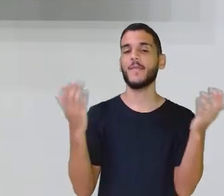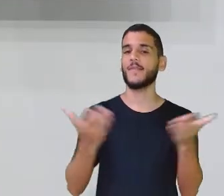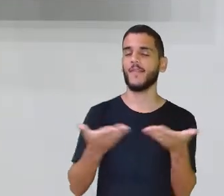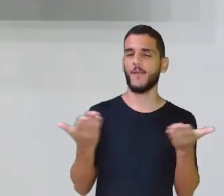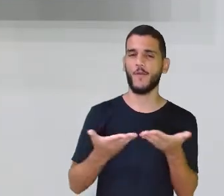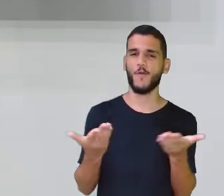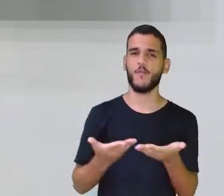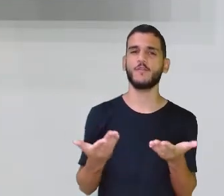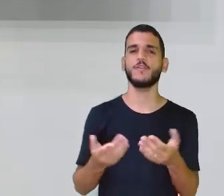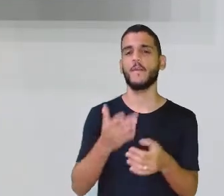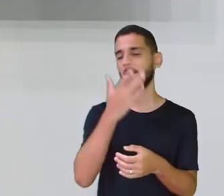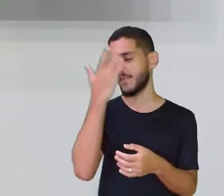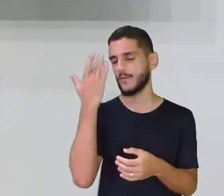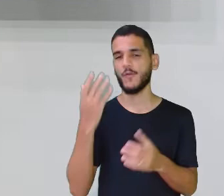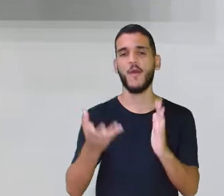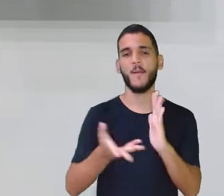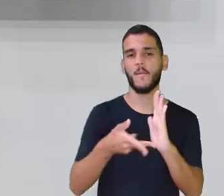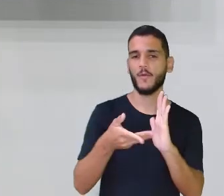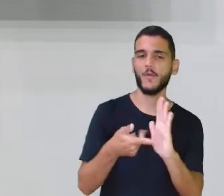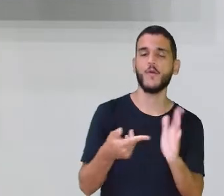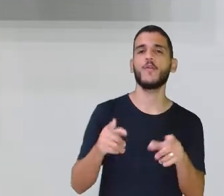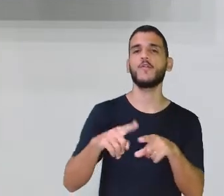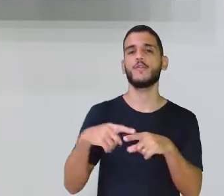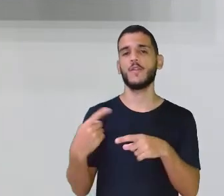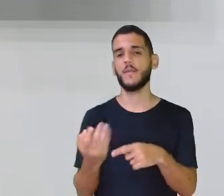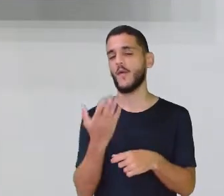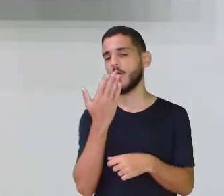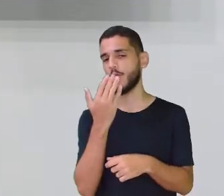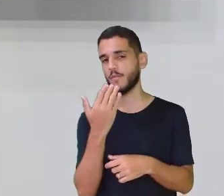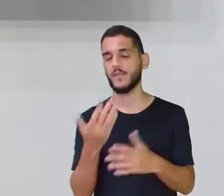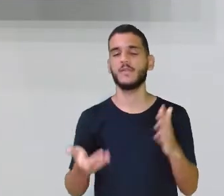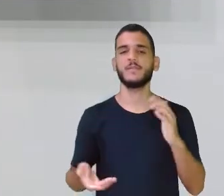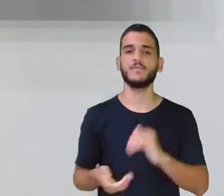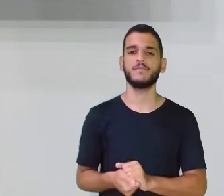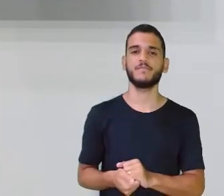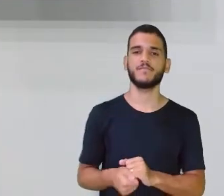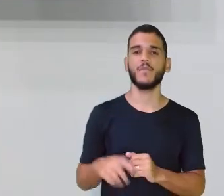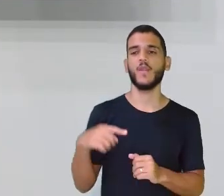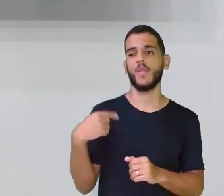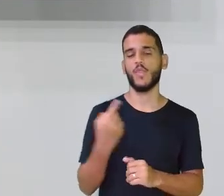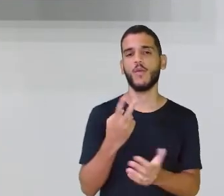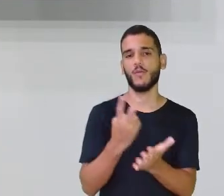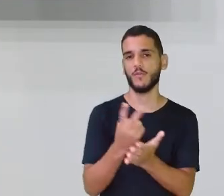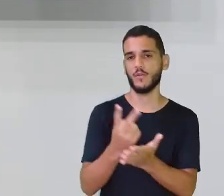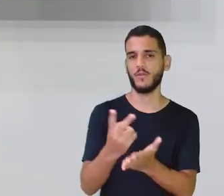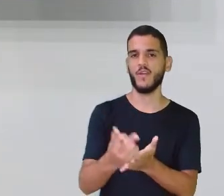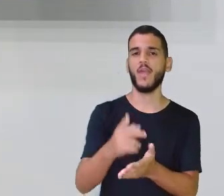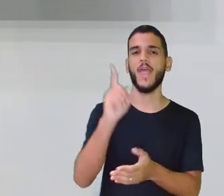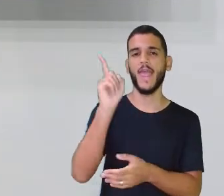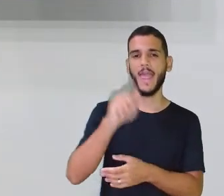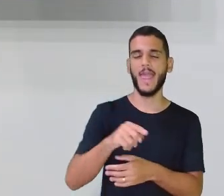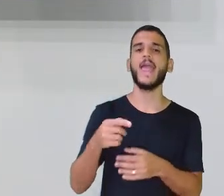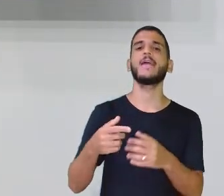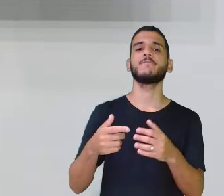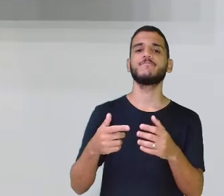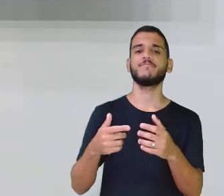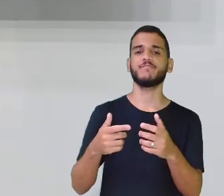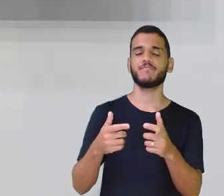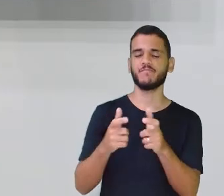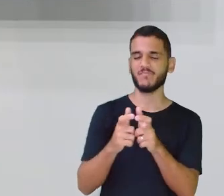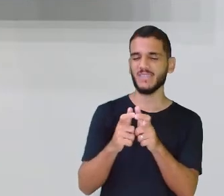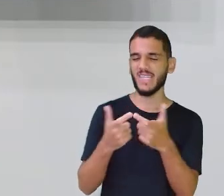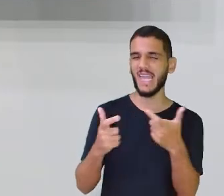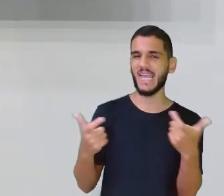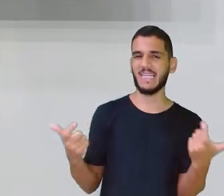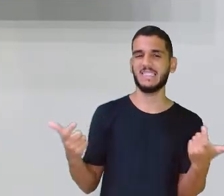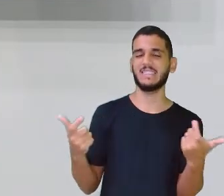produtores, consumidores, seres primários, secundários. A gente vai continuar, tá? Porque é um assunto extenso e a gente dividiu um pouquinho. Hoje a gente focou um